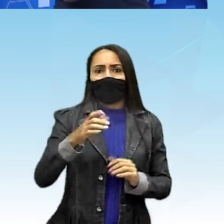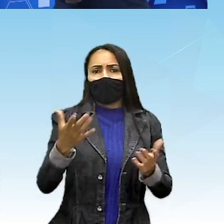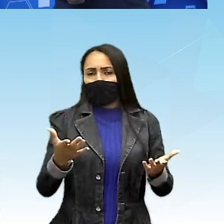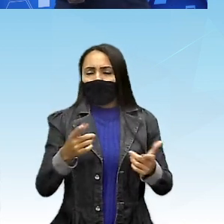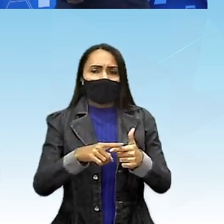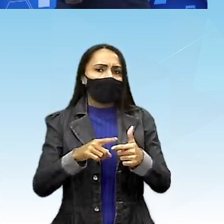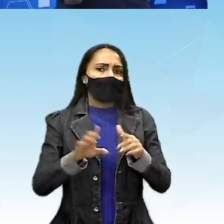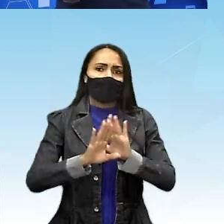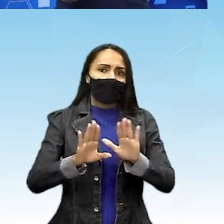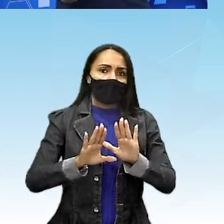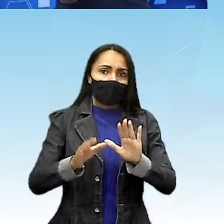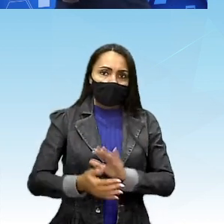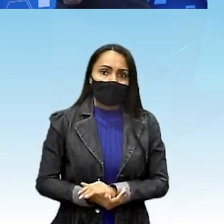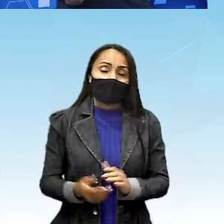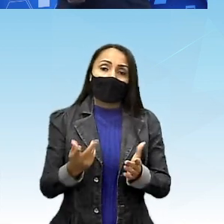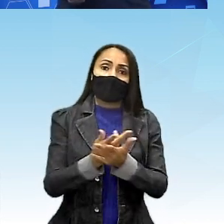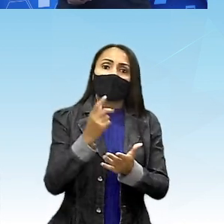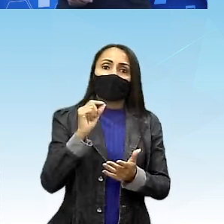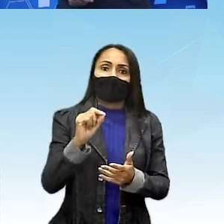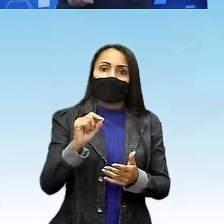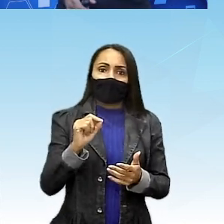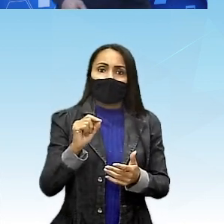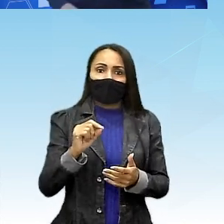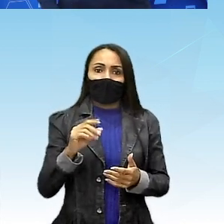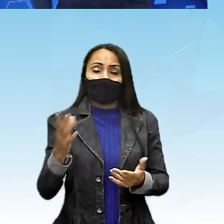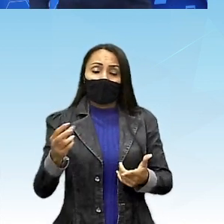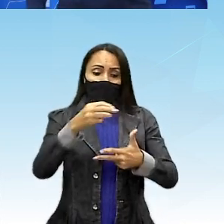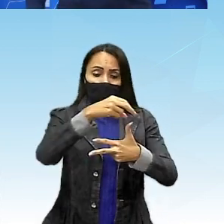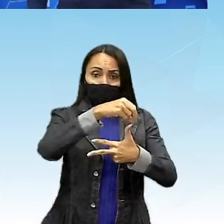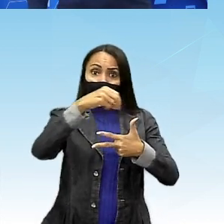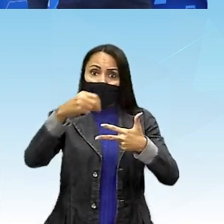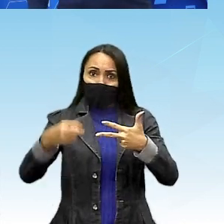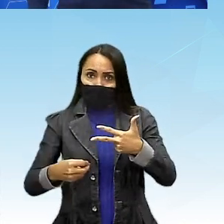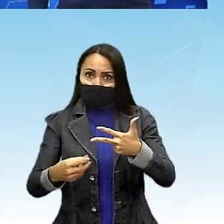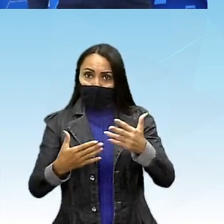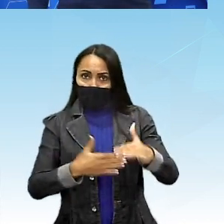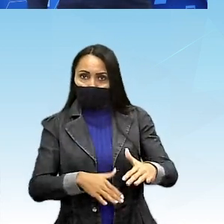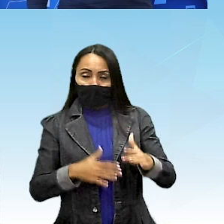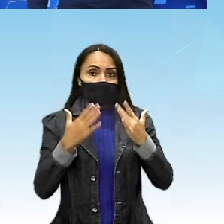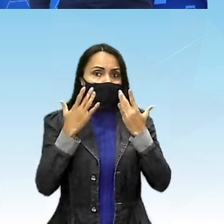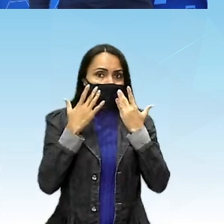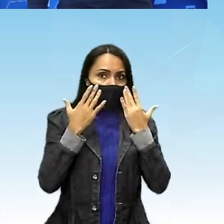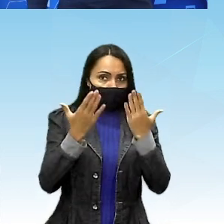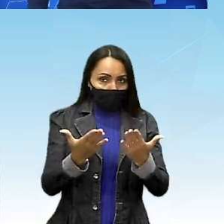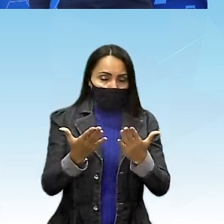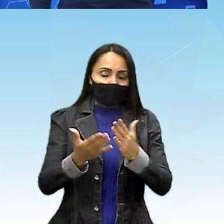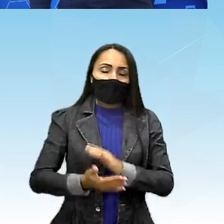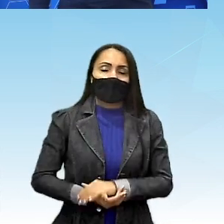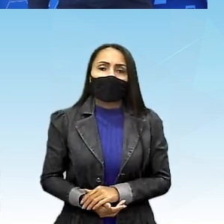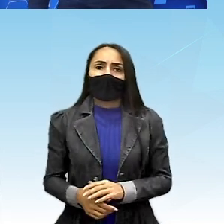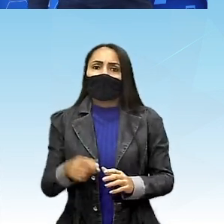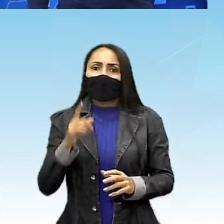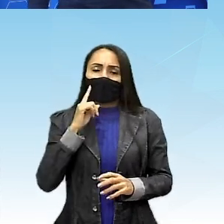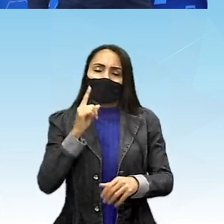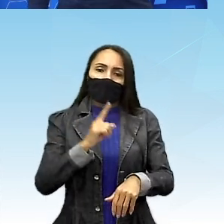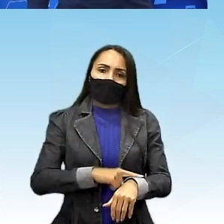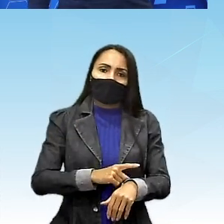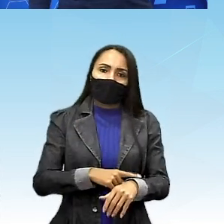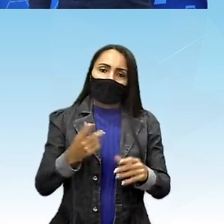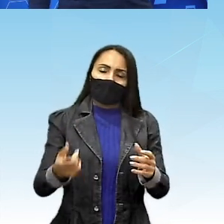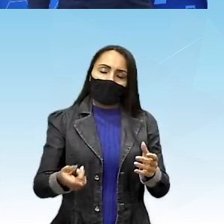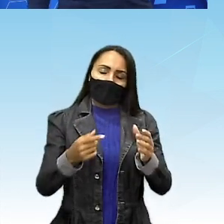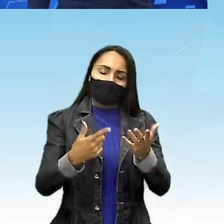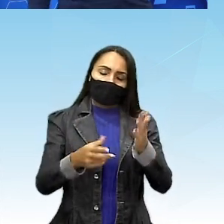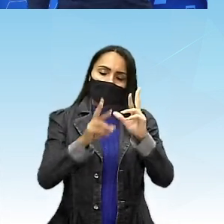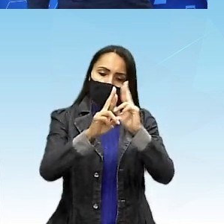também acontece muitas vezes no Enem. Presta atenção. Na hora que você estiver na questão do Enem, tem questões